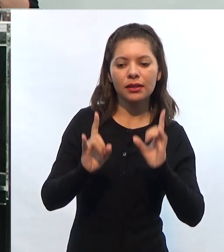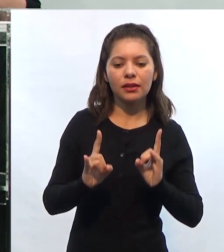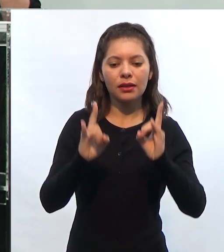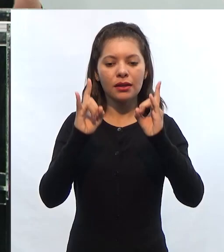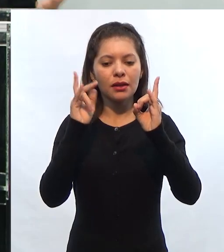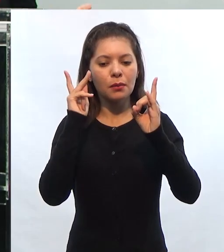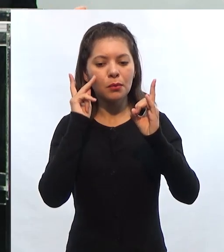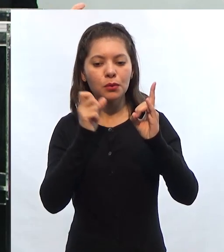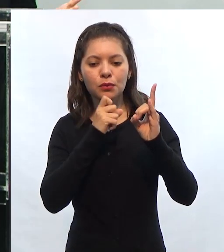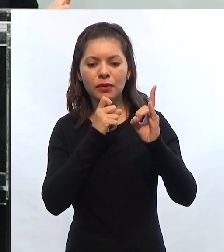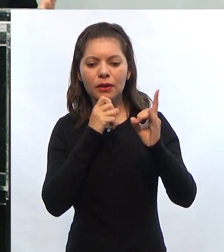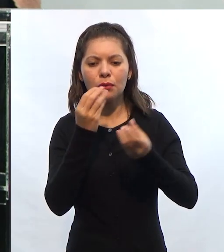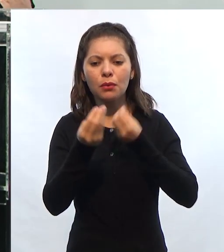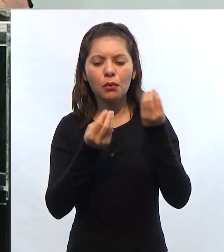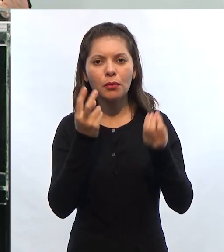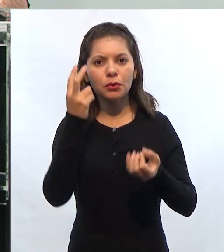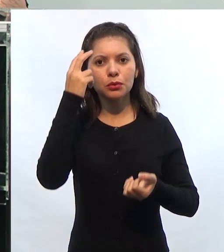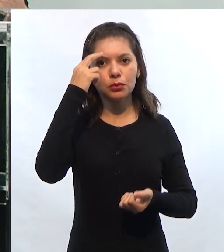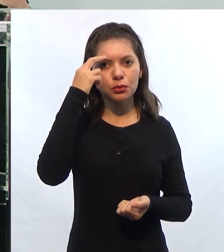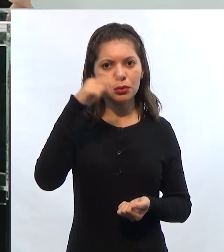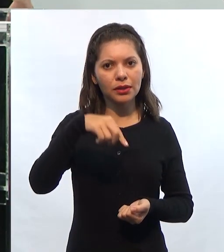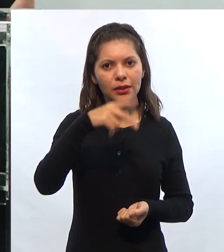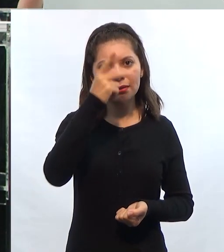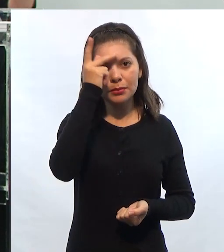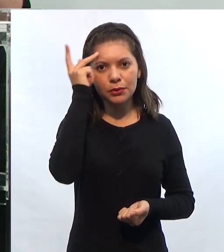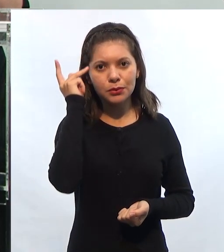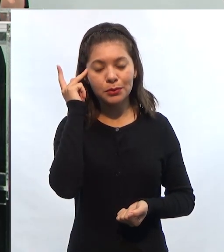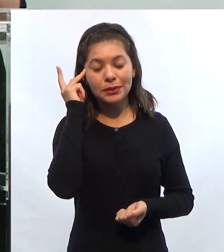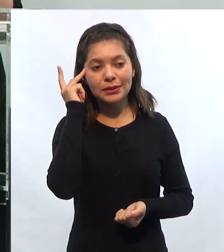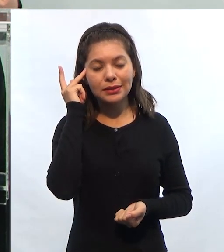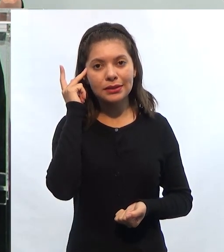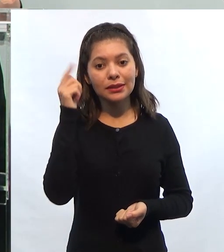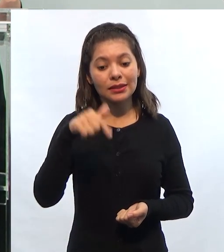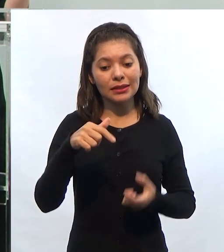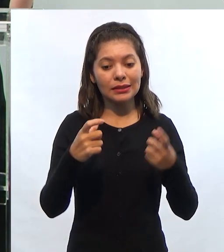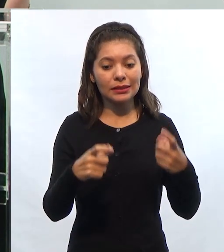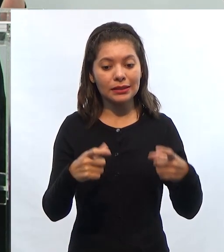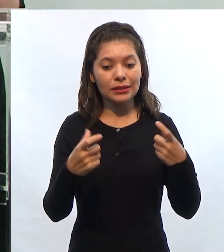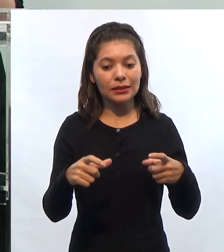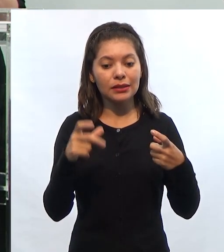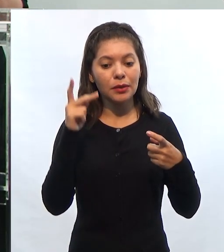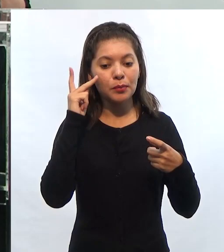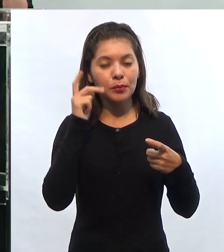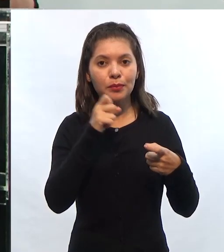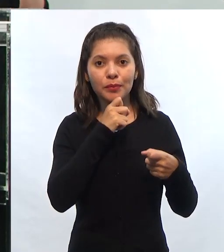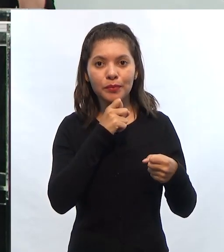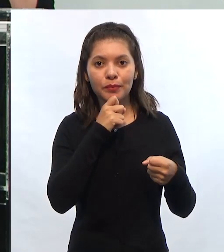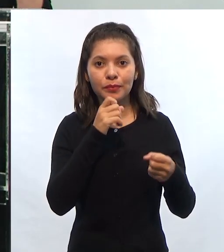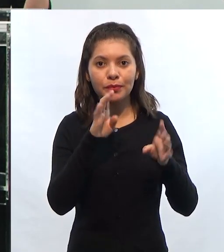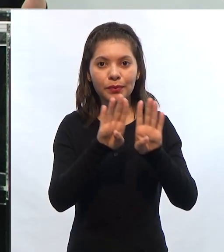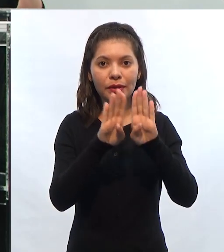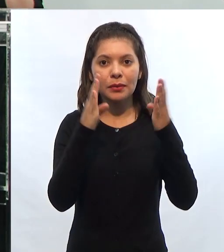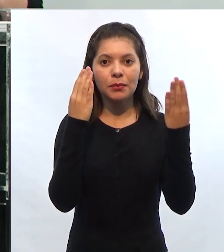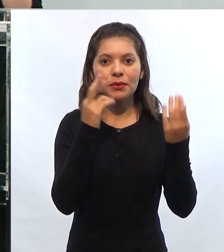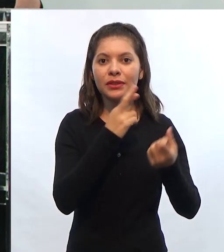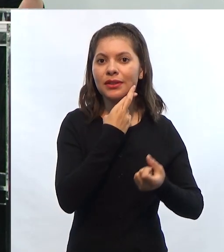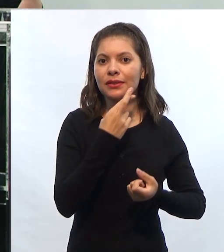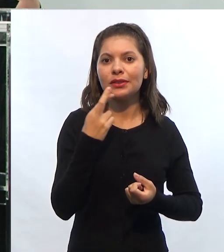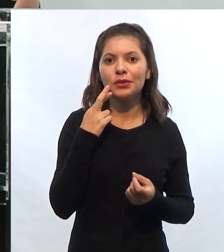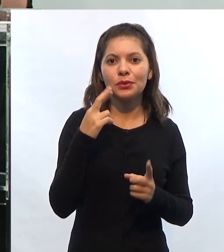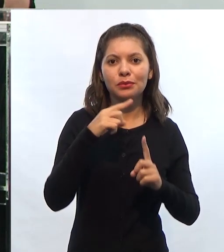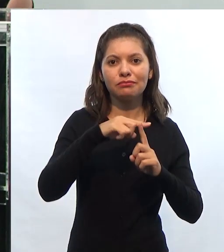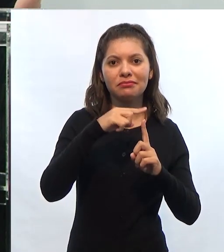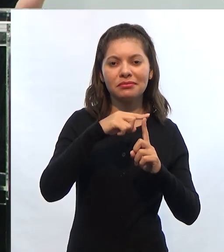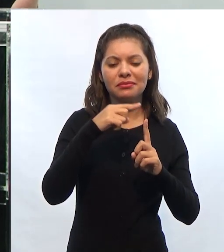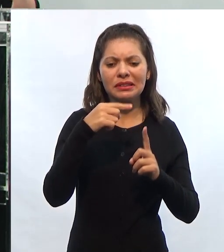ela precisa entender como é a cultura das pessoas aqui, né, porque senão, de repente, ela vai estar sei lá, abrindo um restaurante com um tipo de coisa